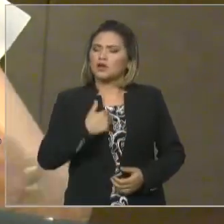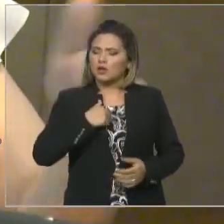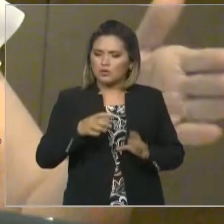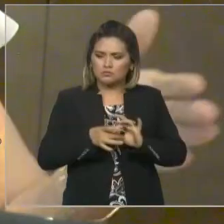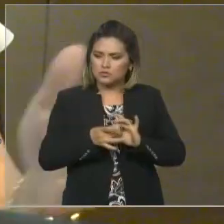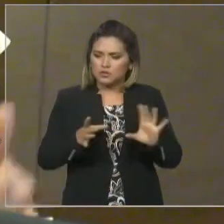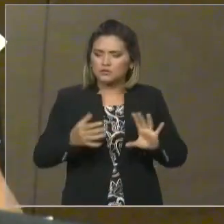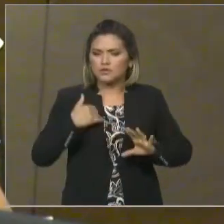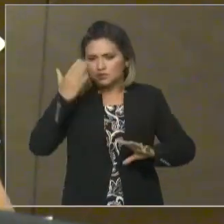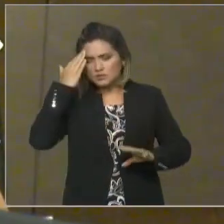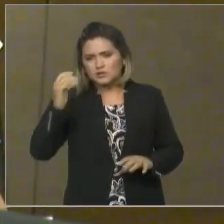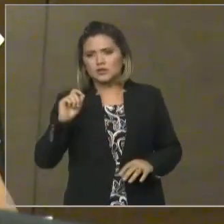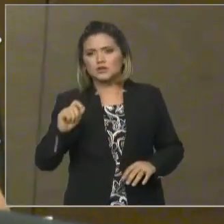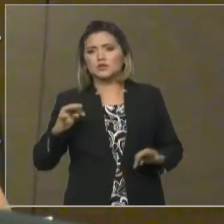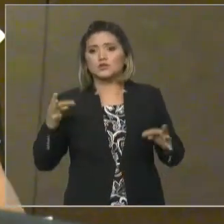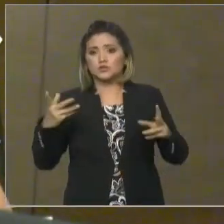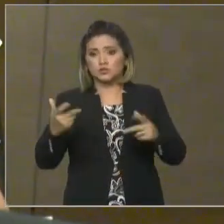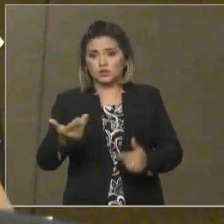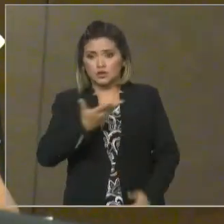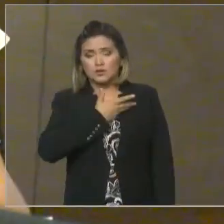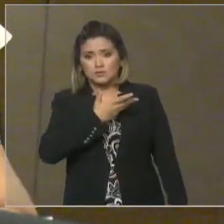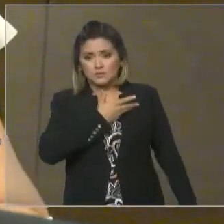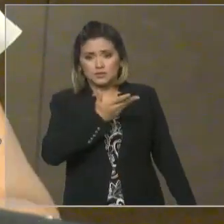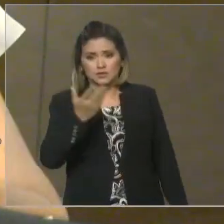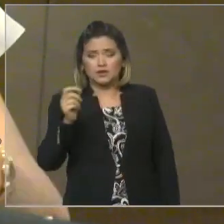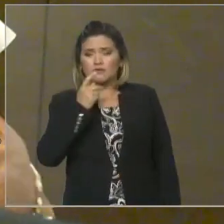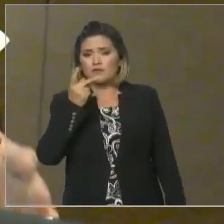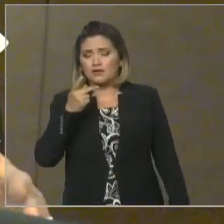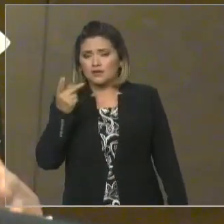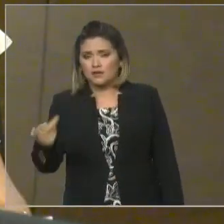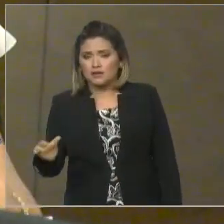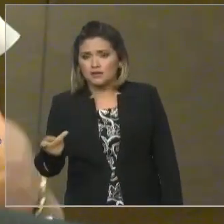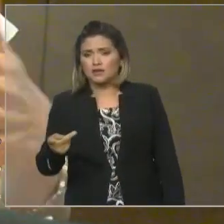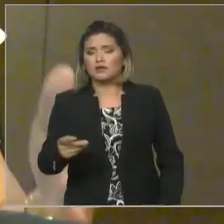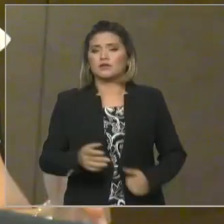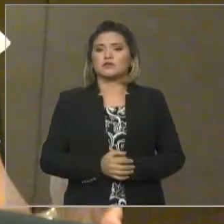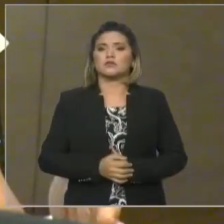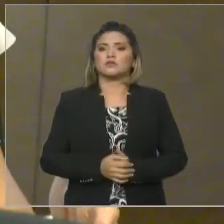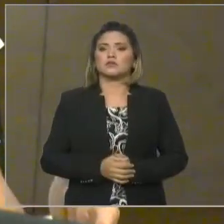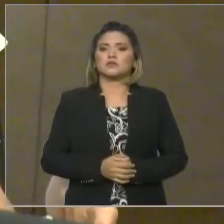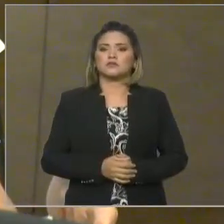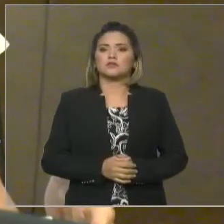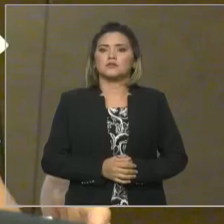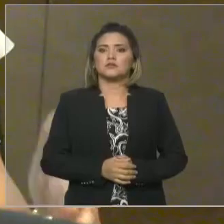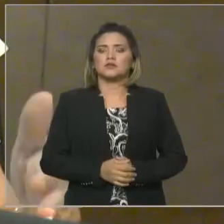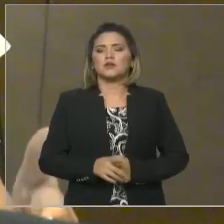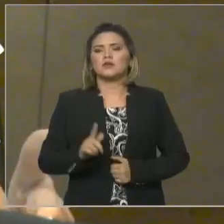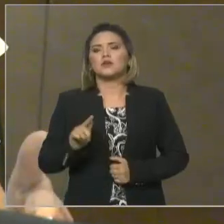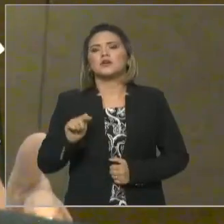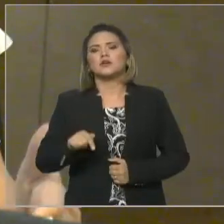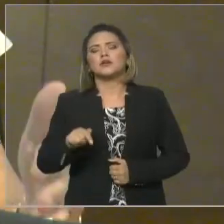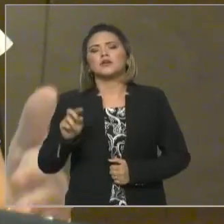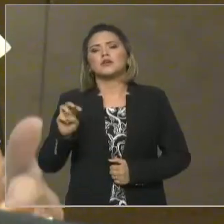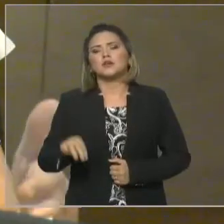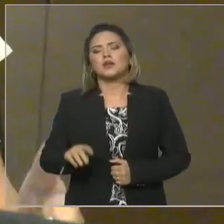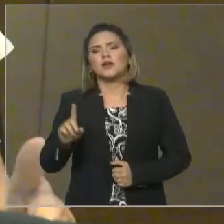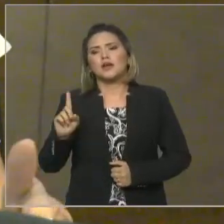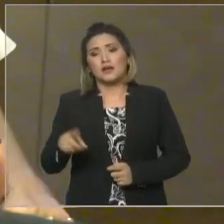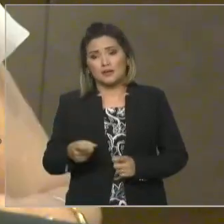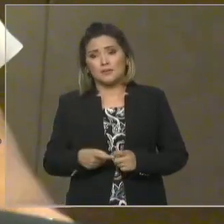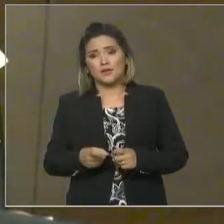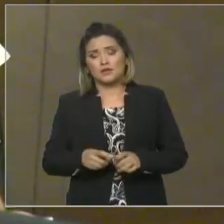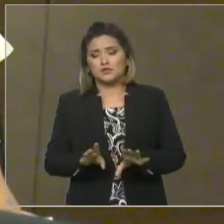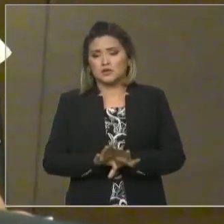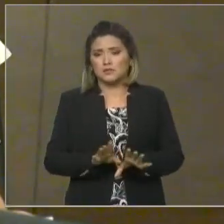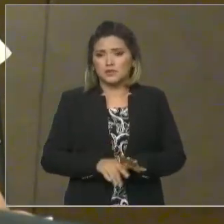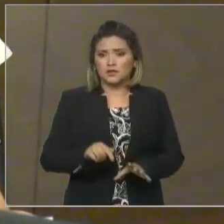que todos os colegas que falaram, todos que são médicos e até os que não são médicos, porque esse problema de